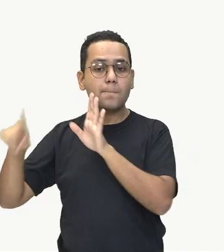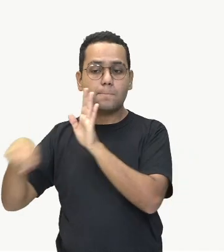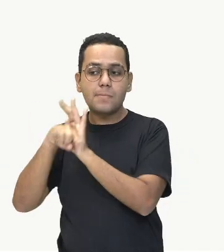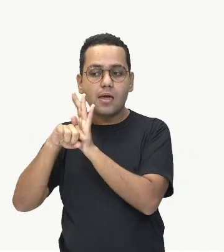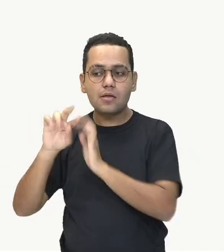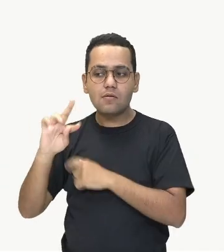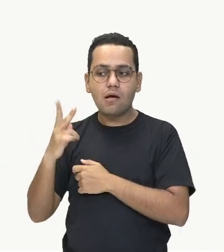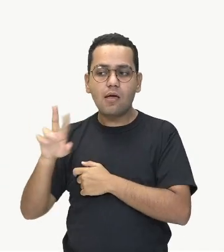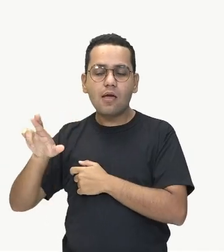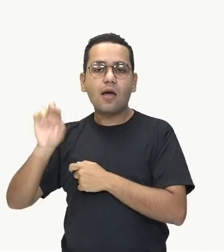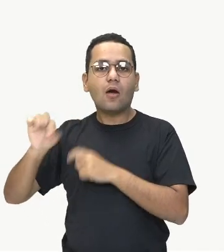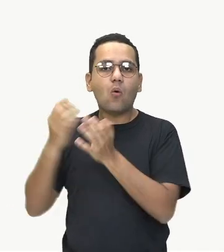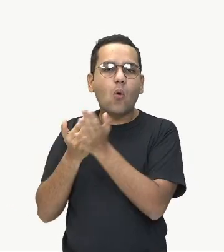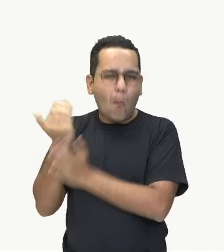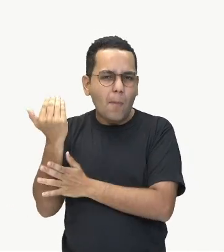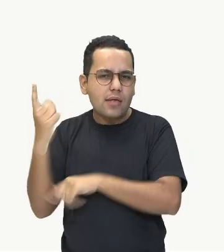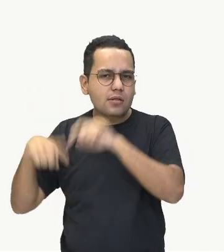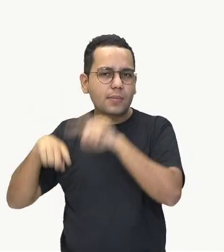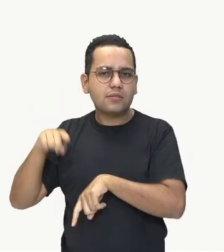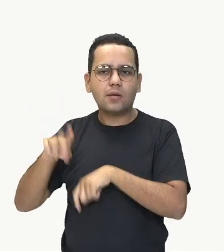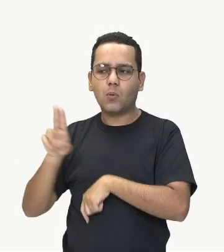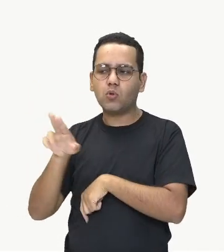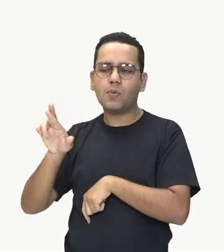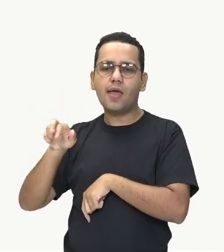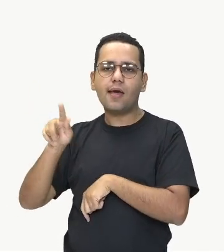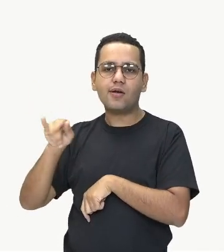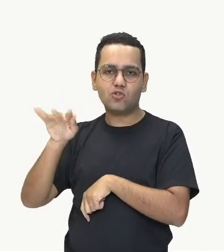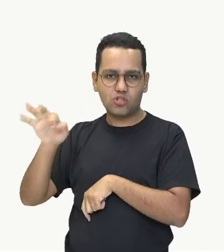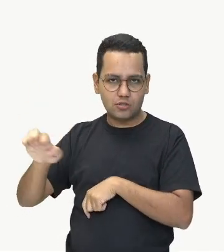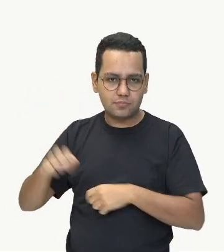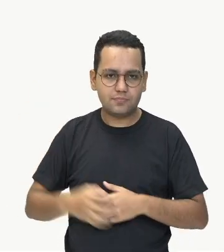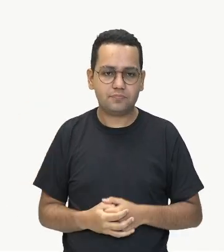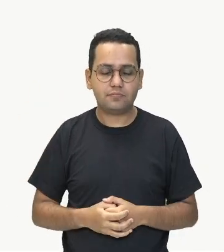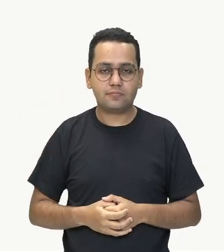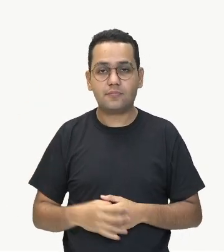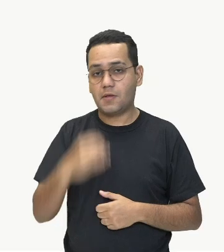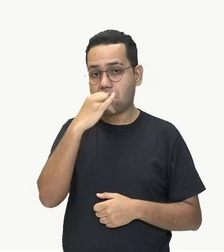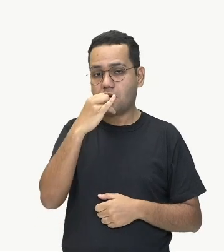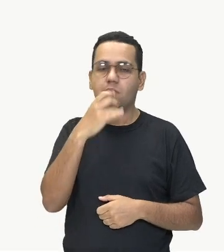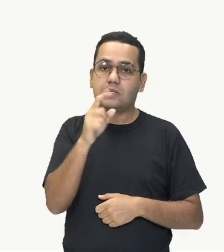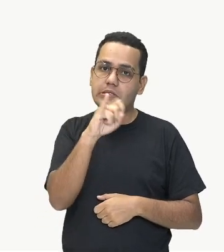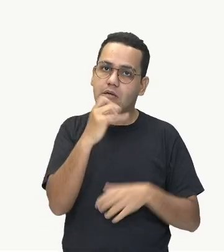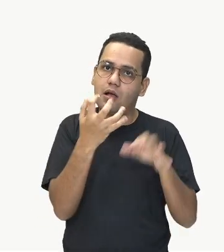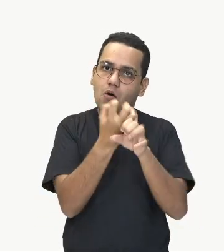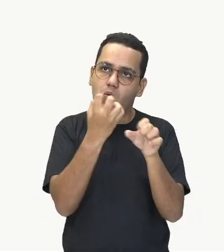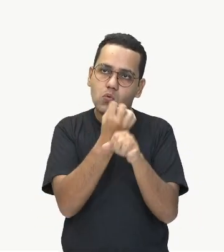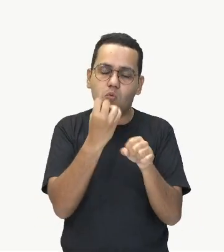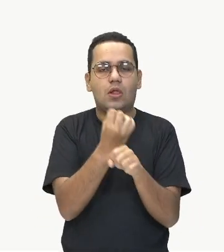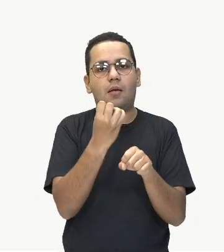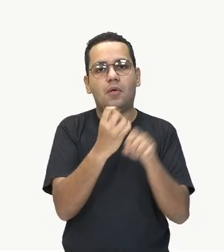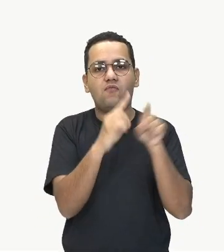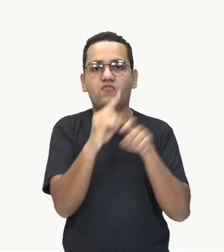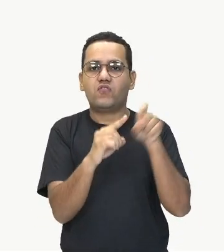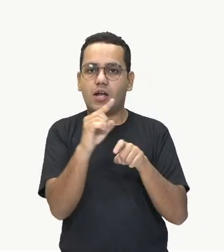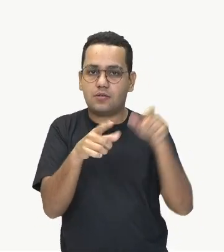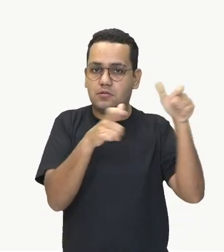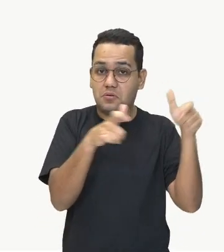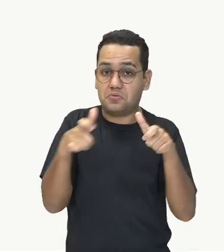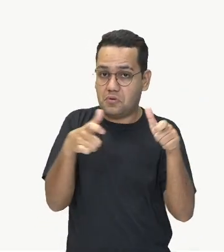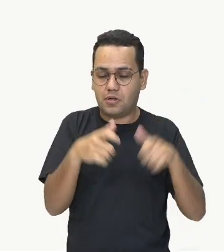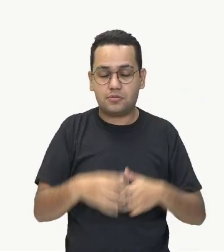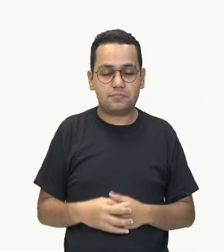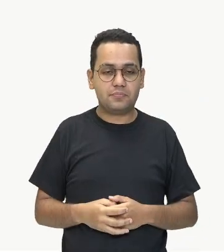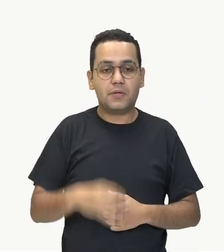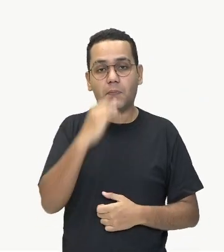aparece por exemplo se a gente for calcular a variação do espaço e aí a variação do espaço se eu quiser